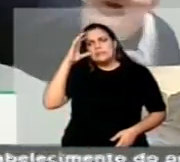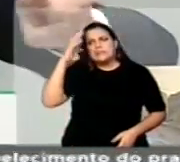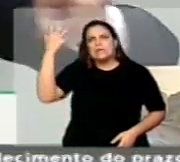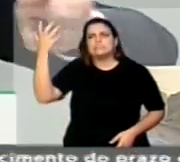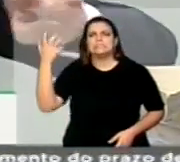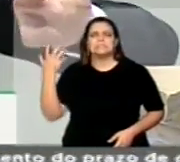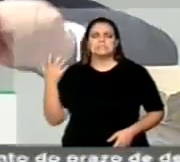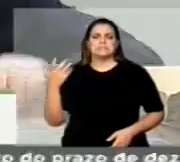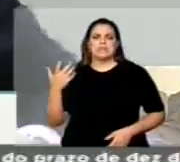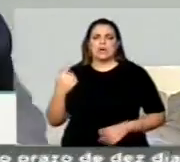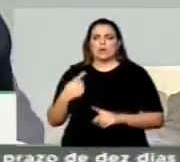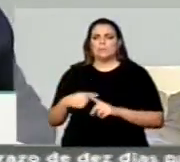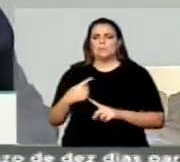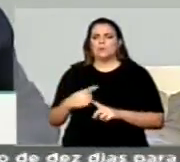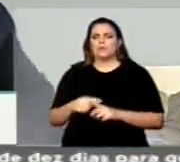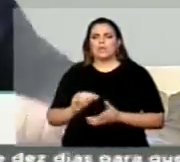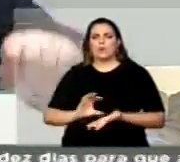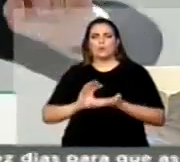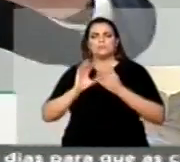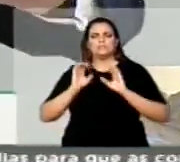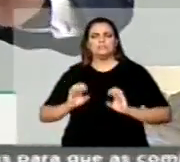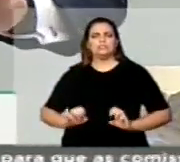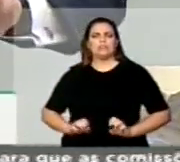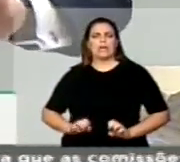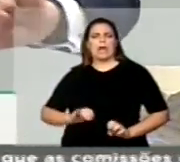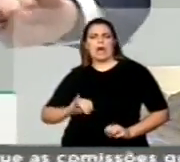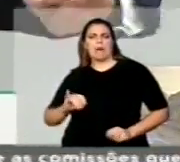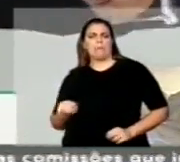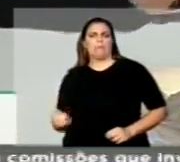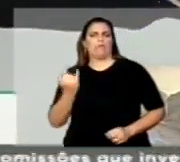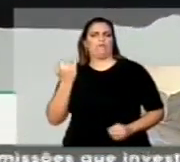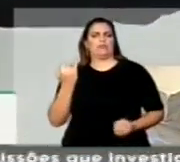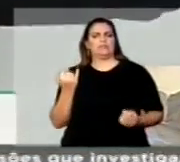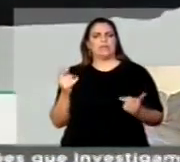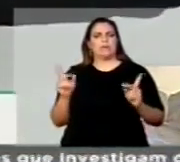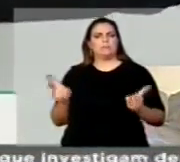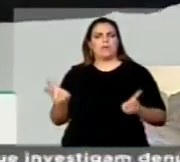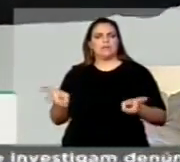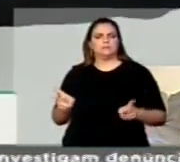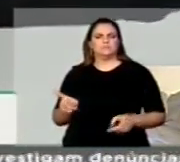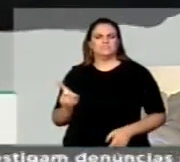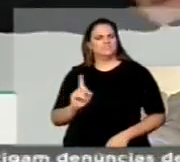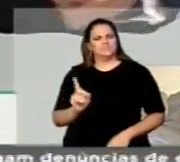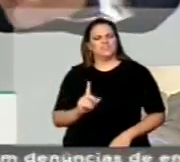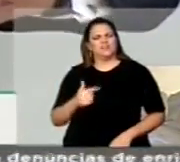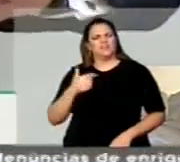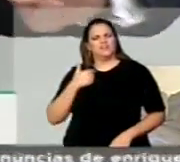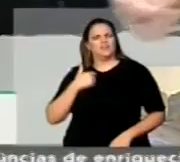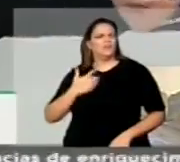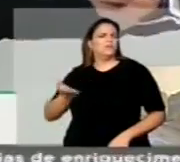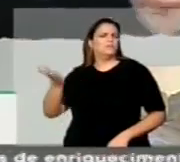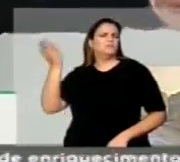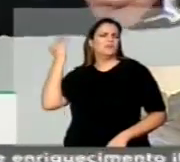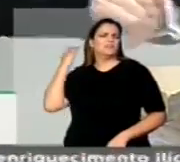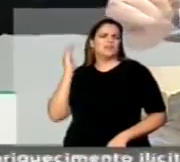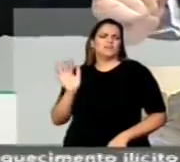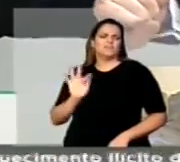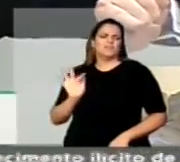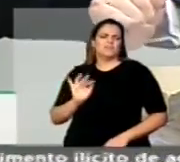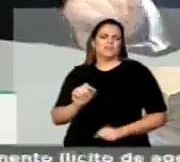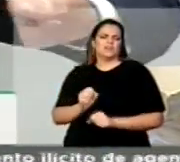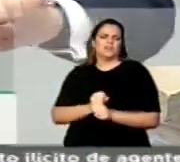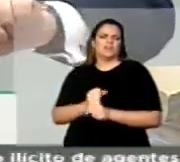Conselho de Ética eu pudesse aproveitar a mesma coisa. A minha coerência desde fevereiro de 2015, nos despachos